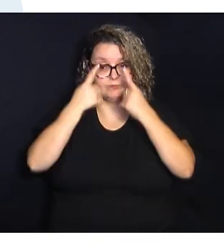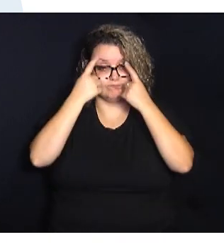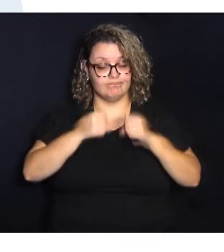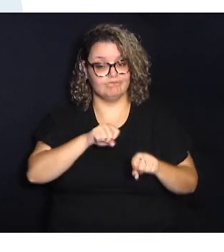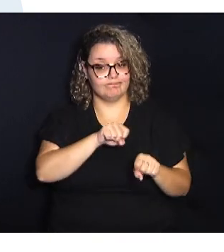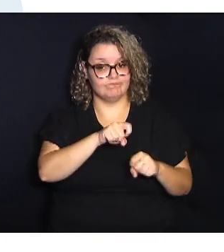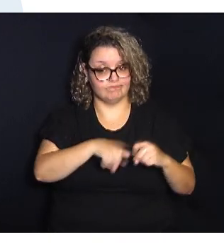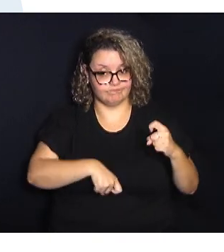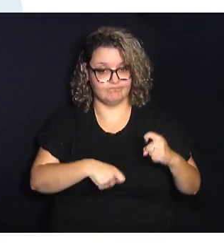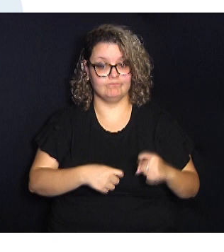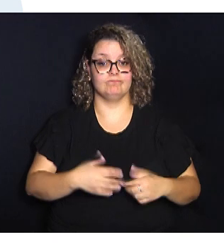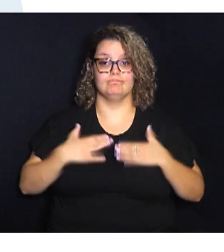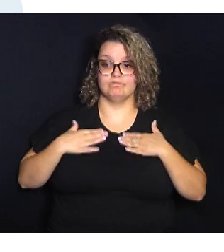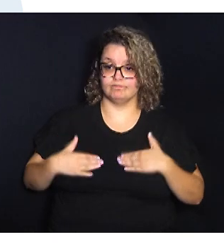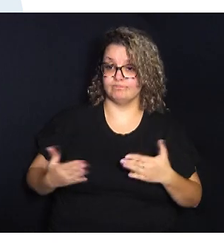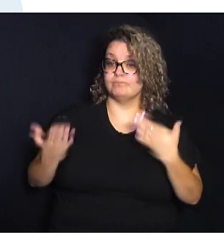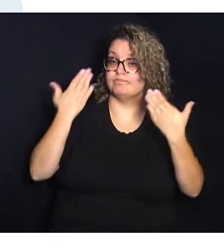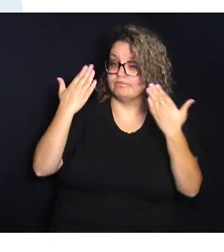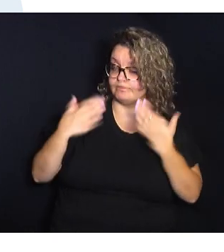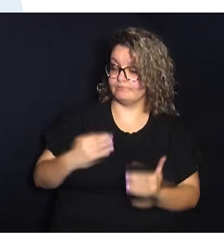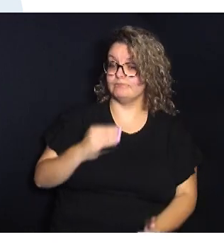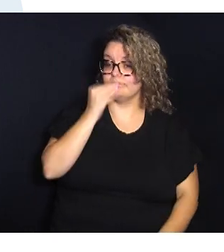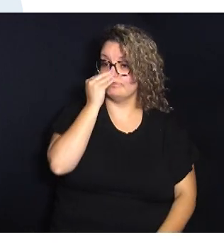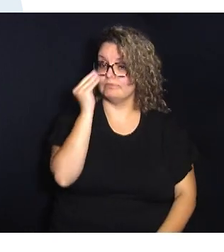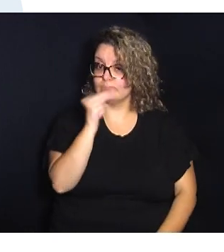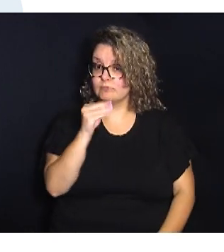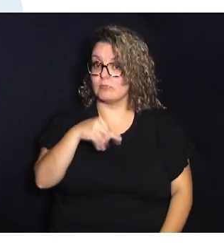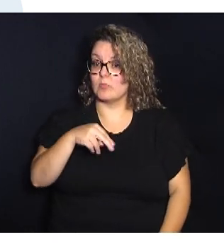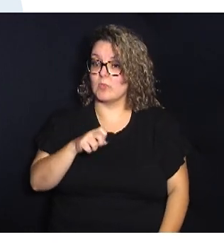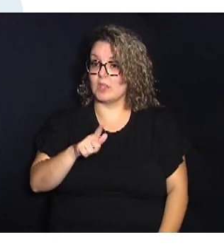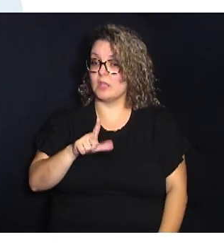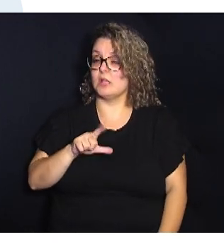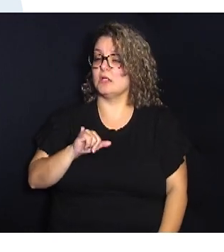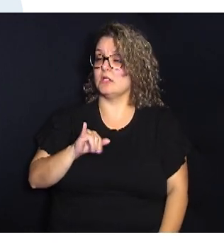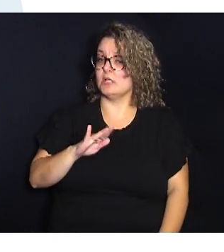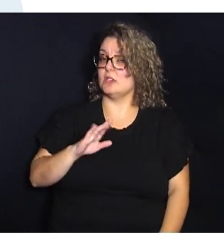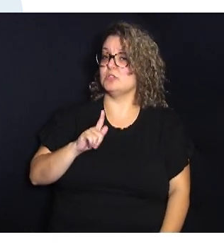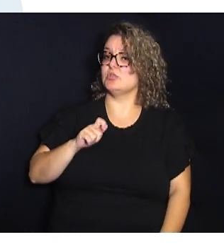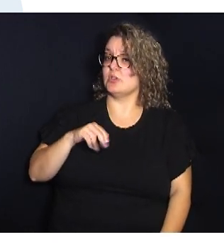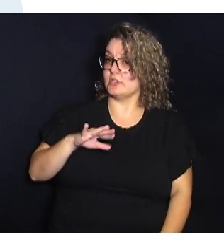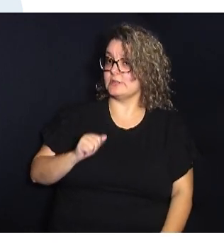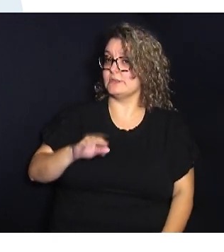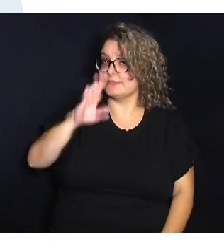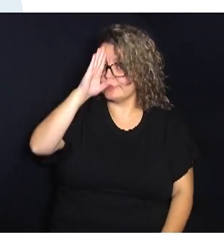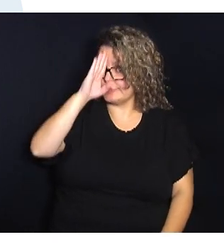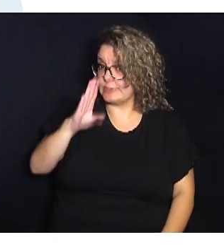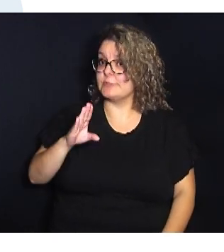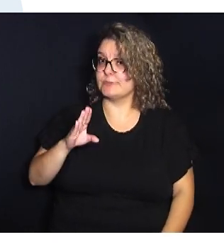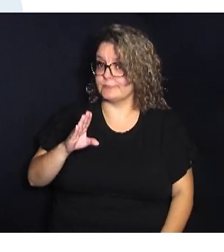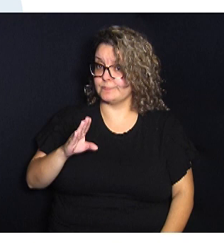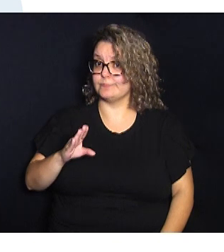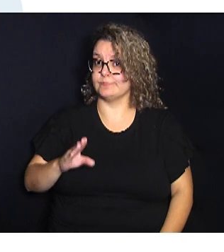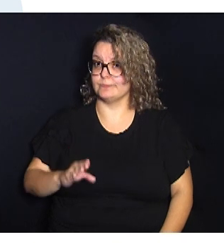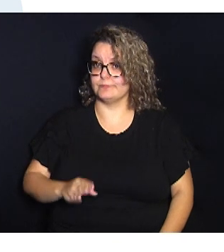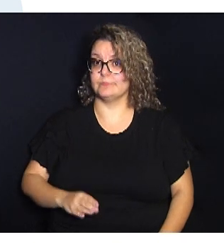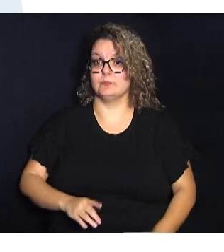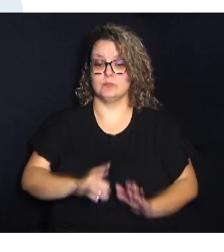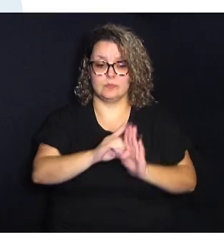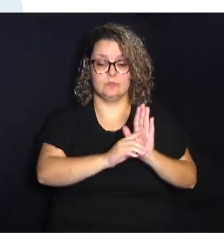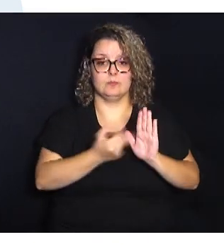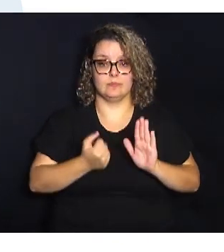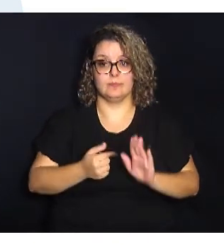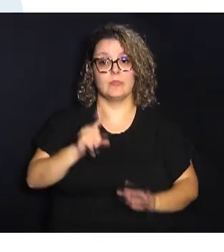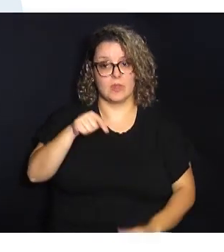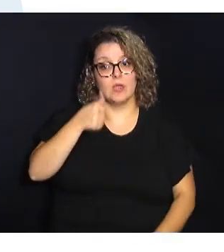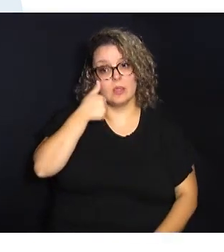tratos, violência sexual, física, psicológica e negligência. Os principais agentes